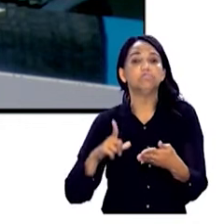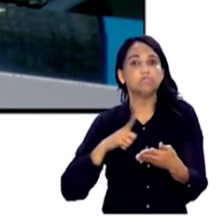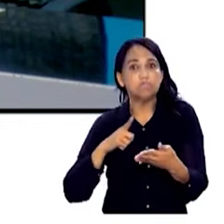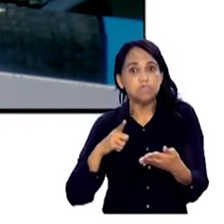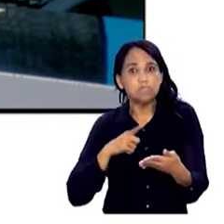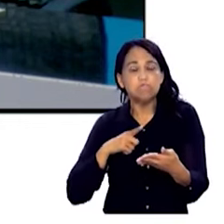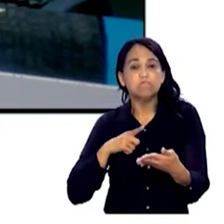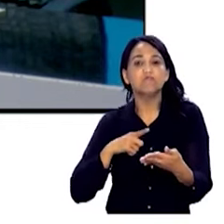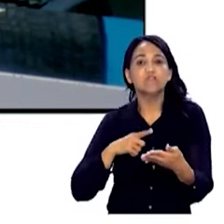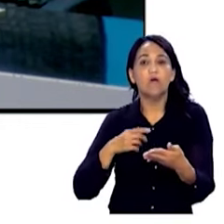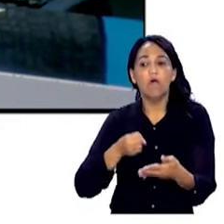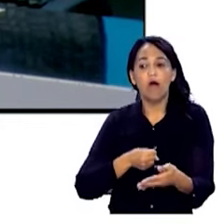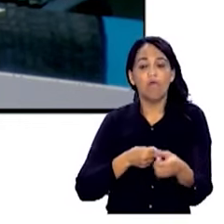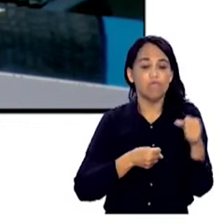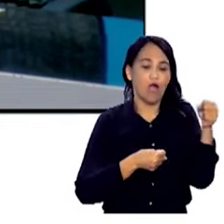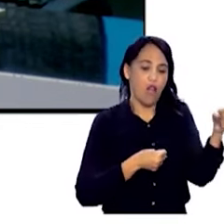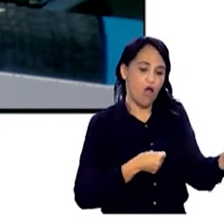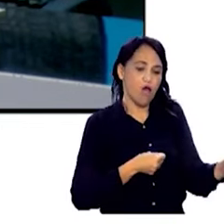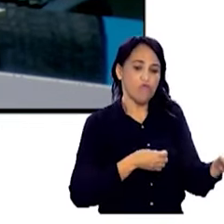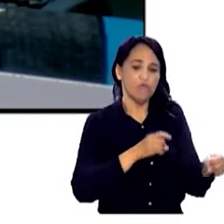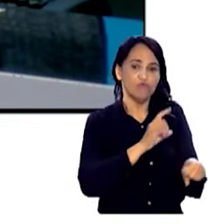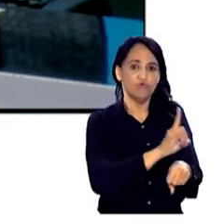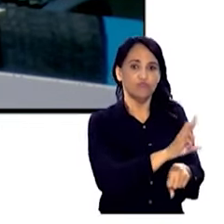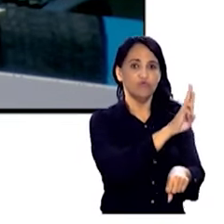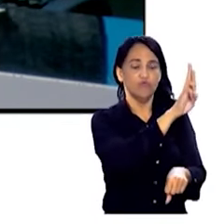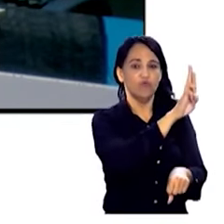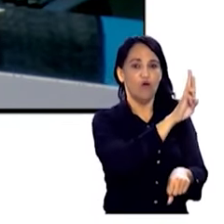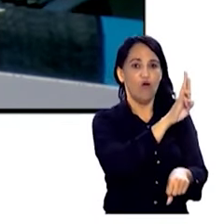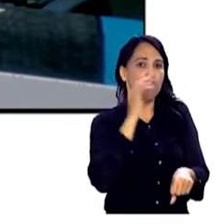a palavra então Dr Frederico monedo R